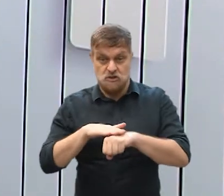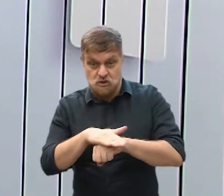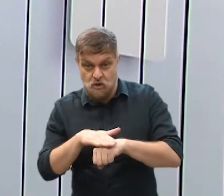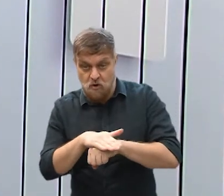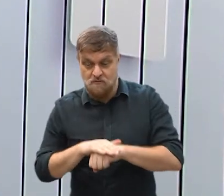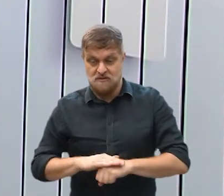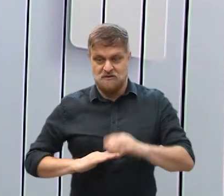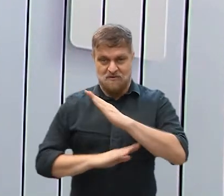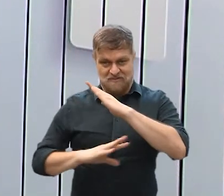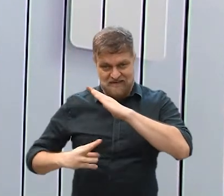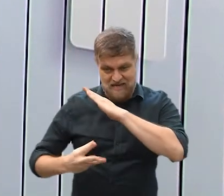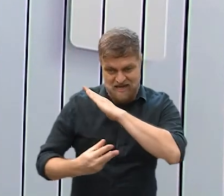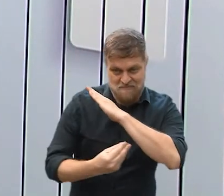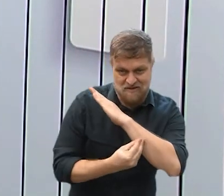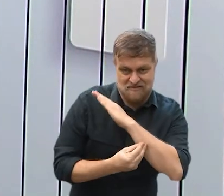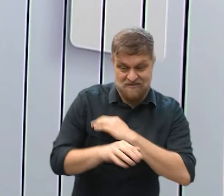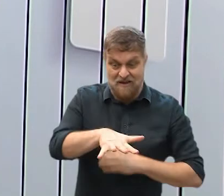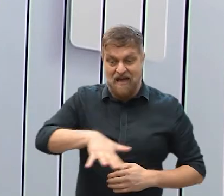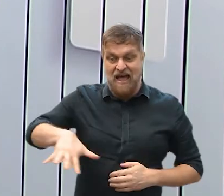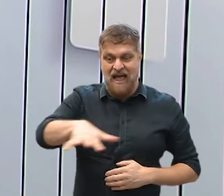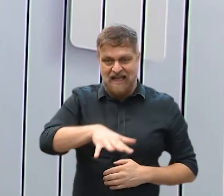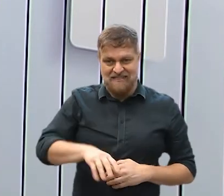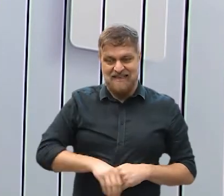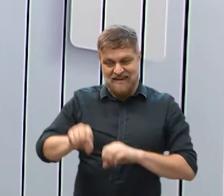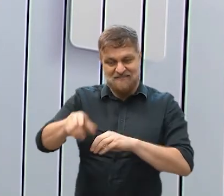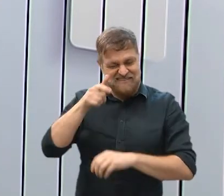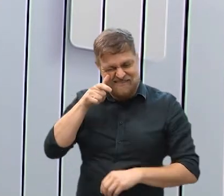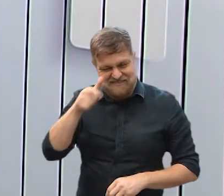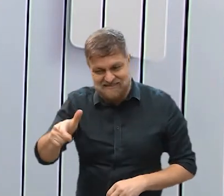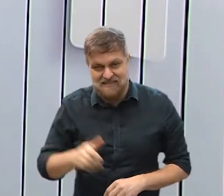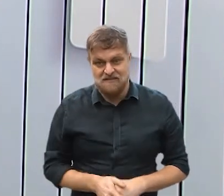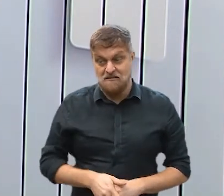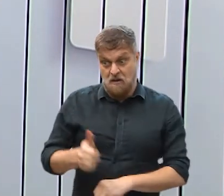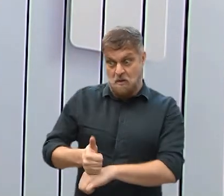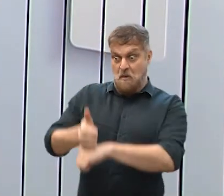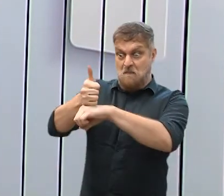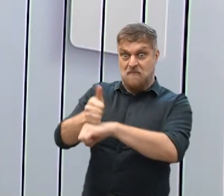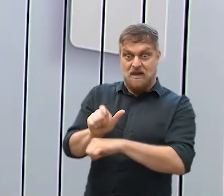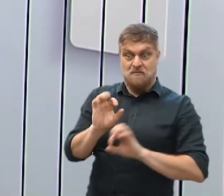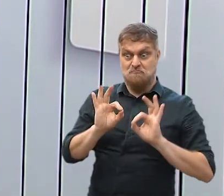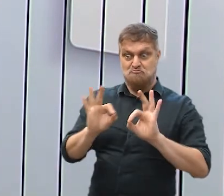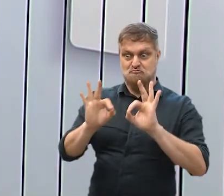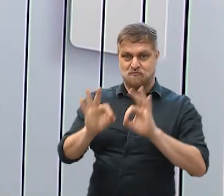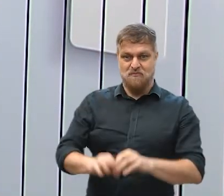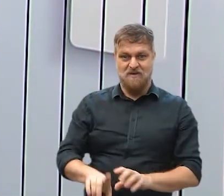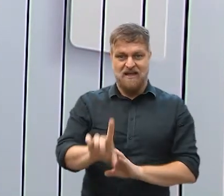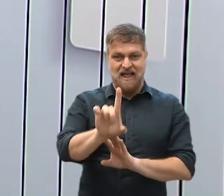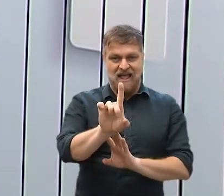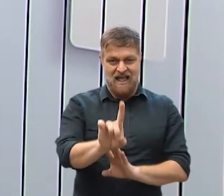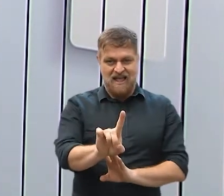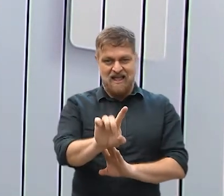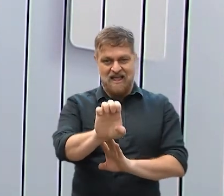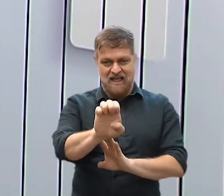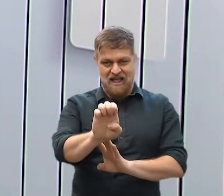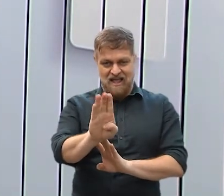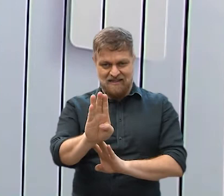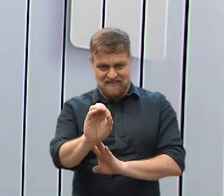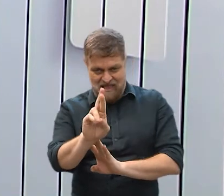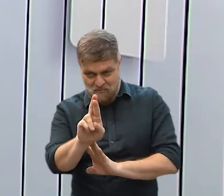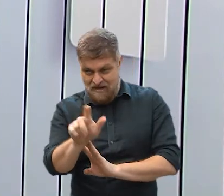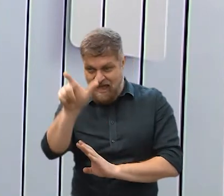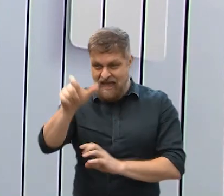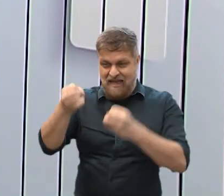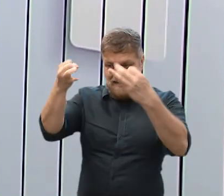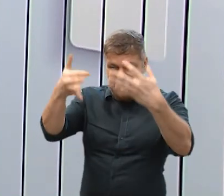conversou aqui no Câmara Total, no quadro De Olho na Educação, com a premiada professora Débora, que falou